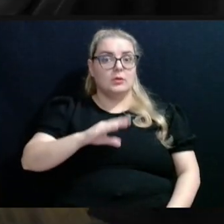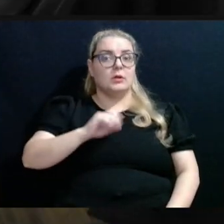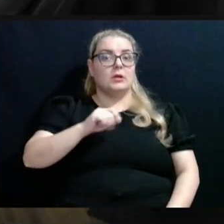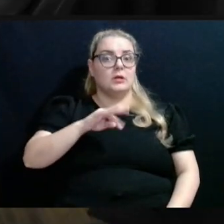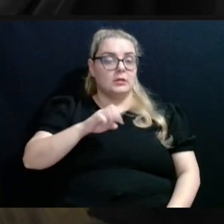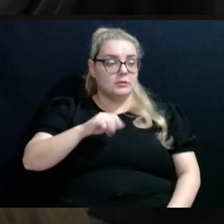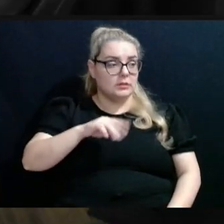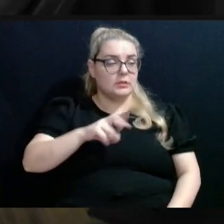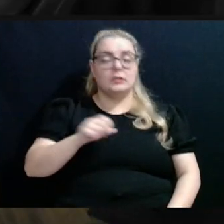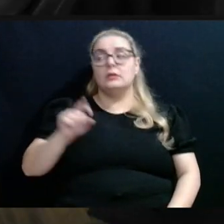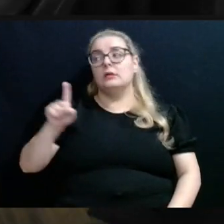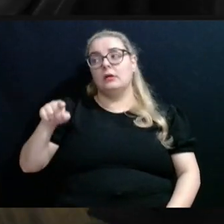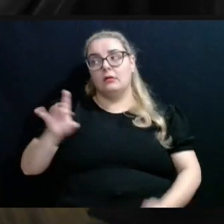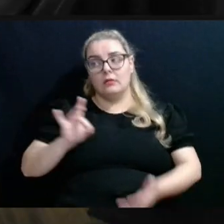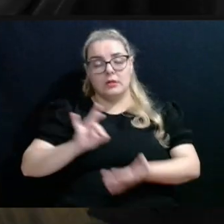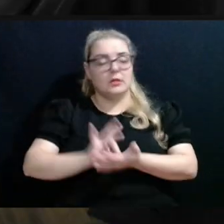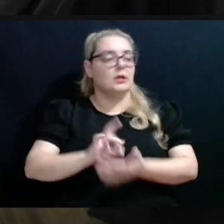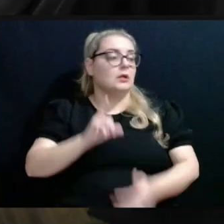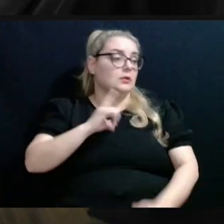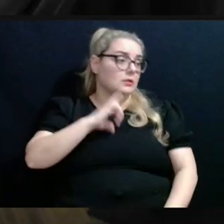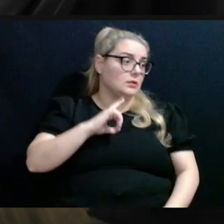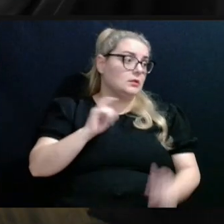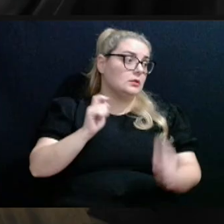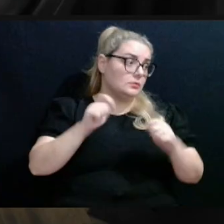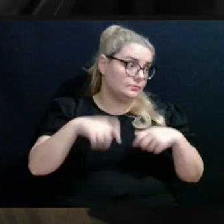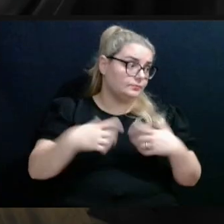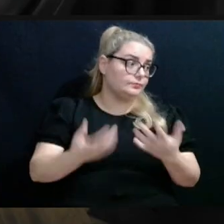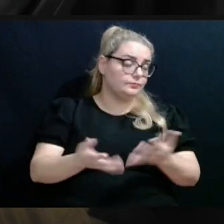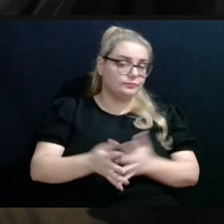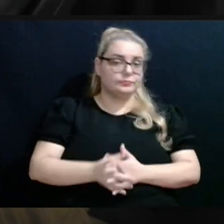essa possibilidade